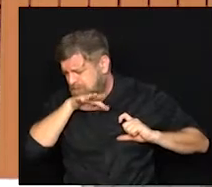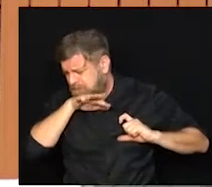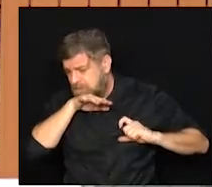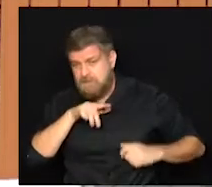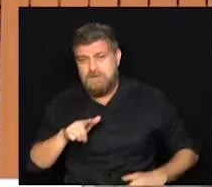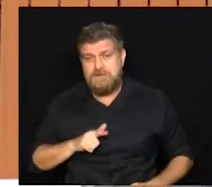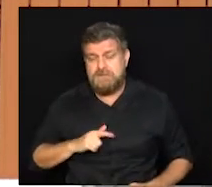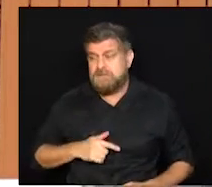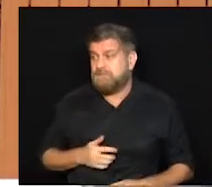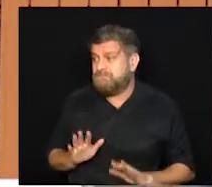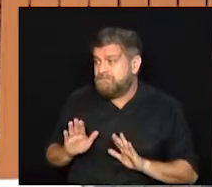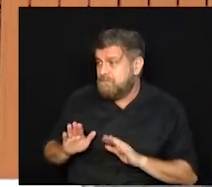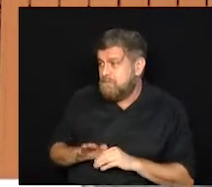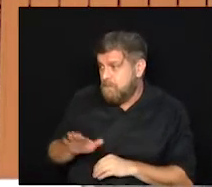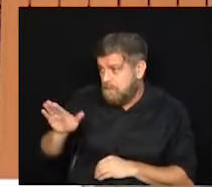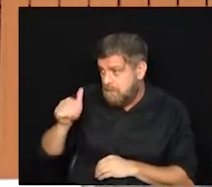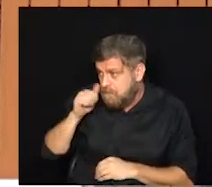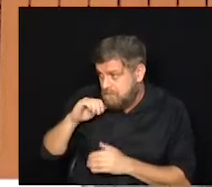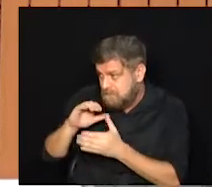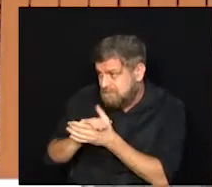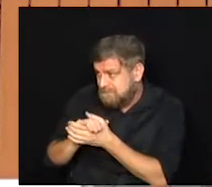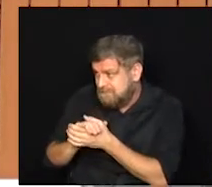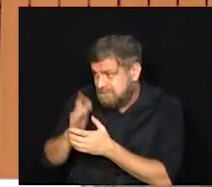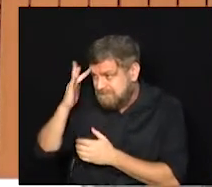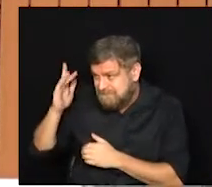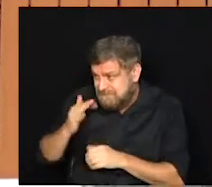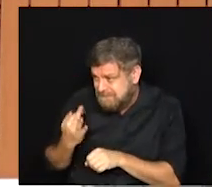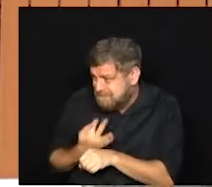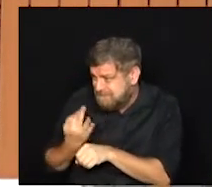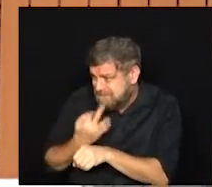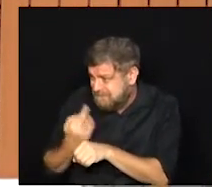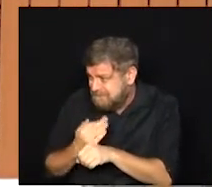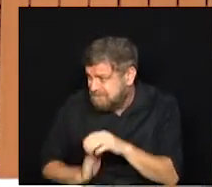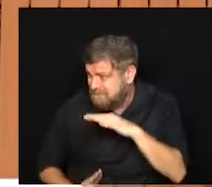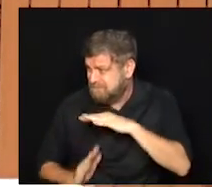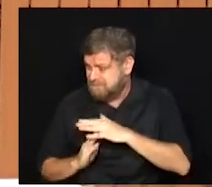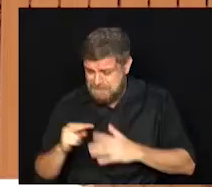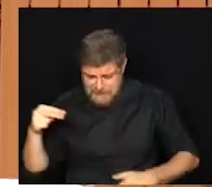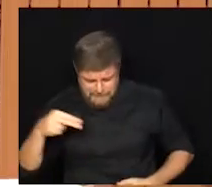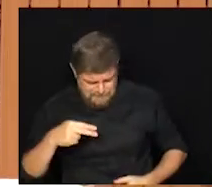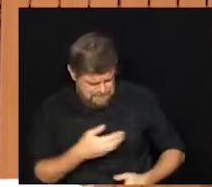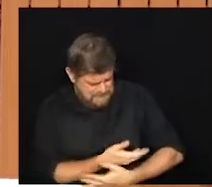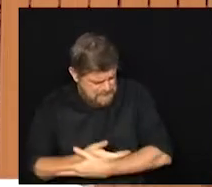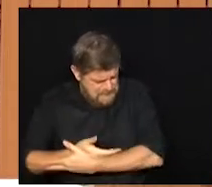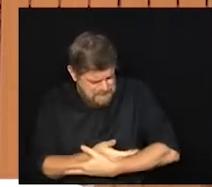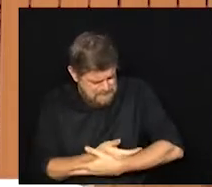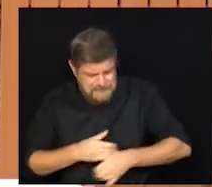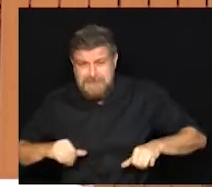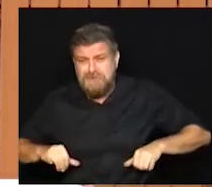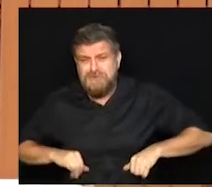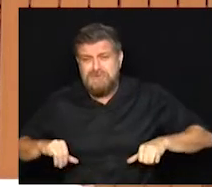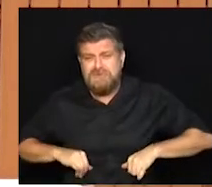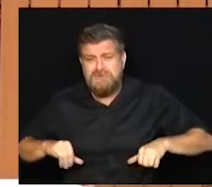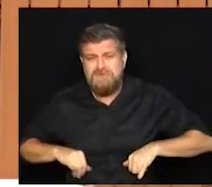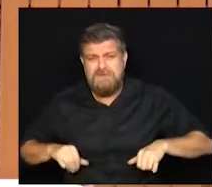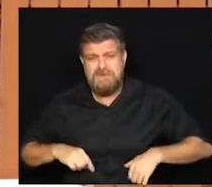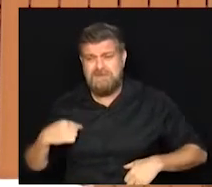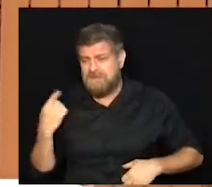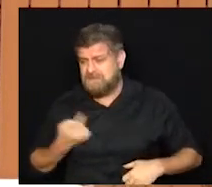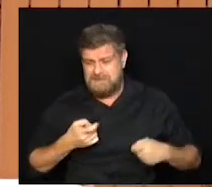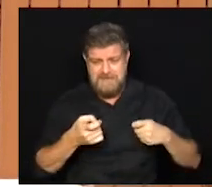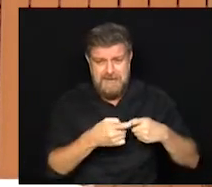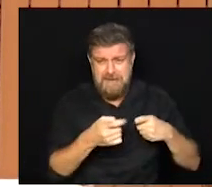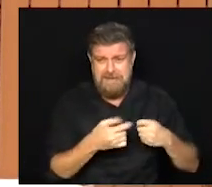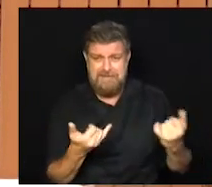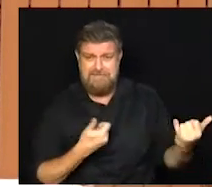para minha esposa assim, eu não sei se eu vou aguentar essa pressão de ver o sofrimento dela, da minha filha, a gente ir no médico, os médicos